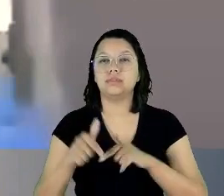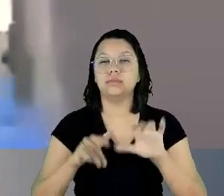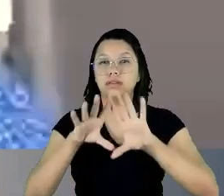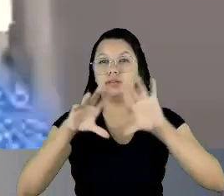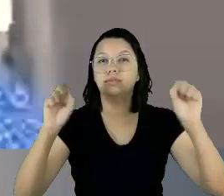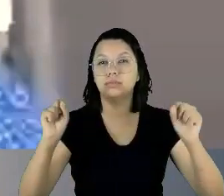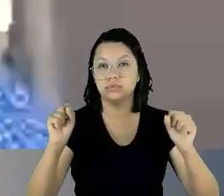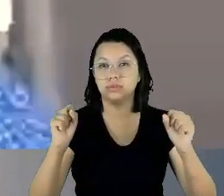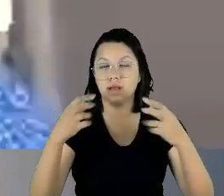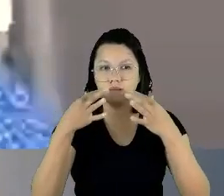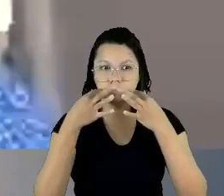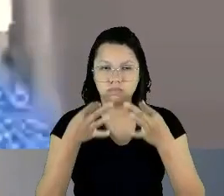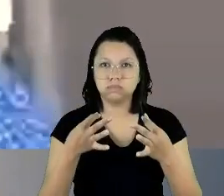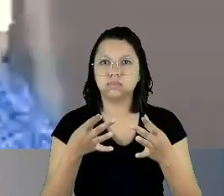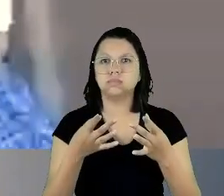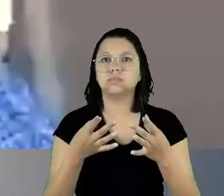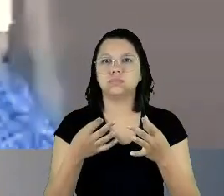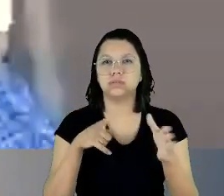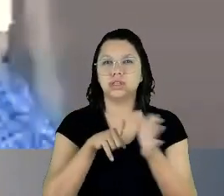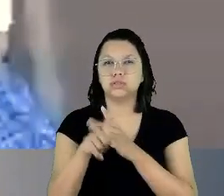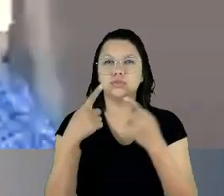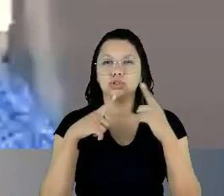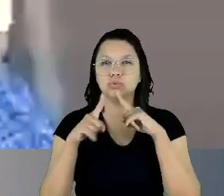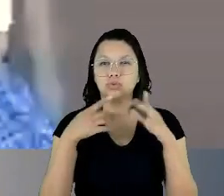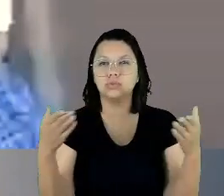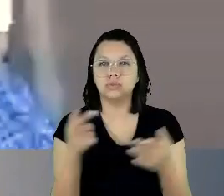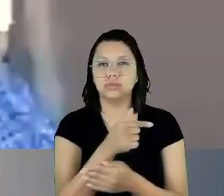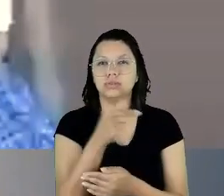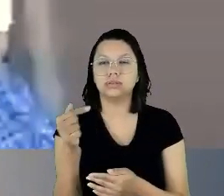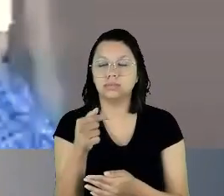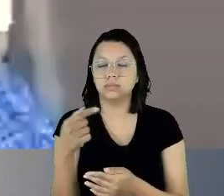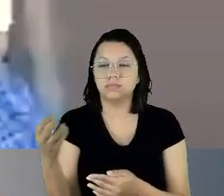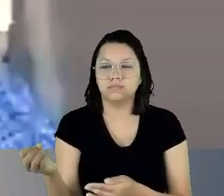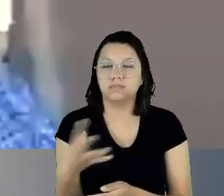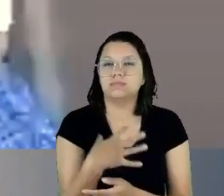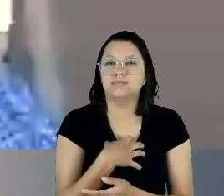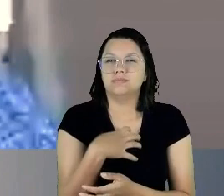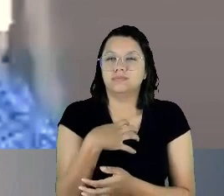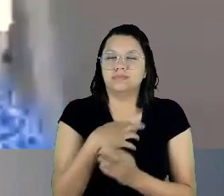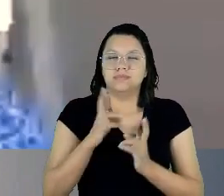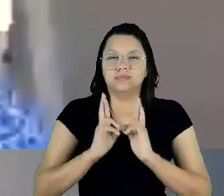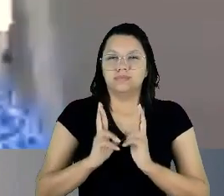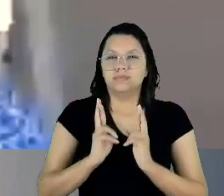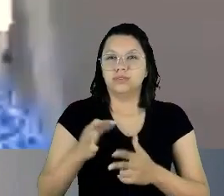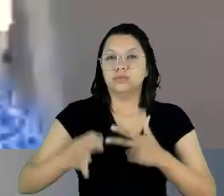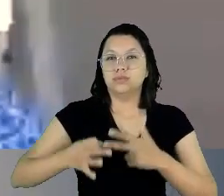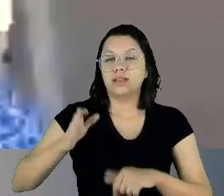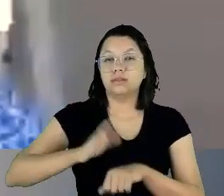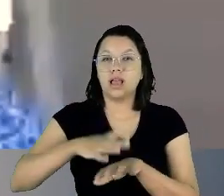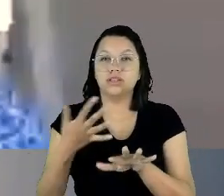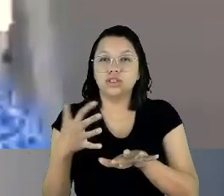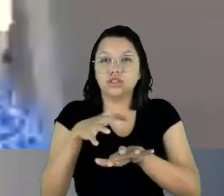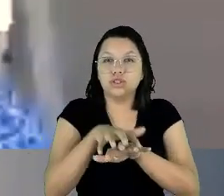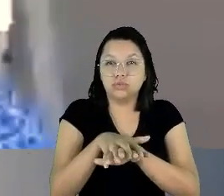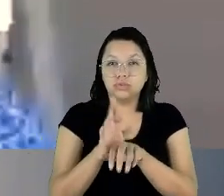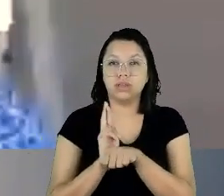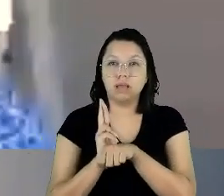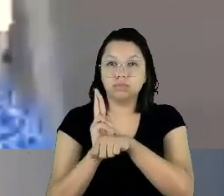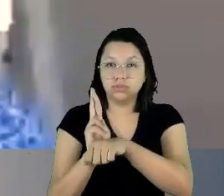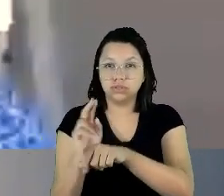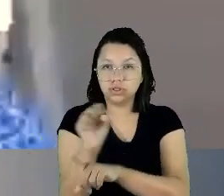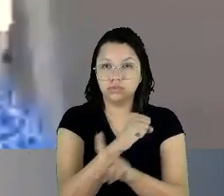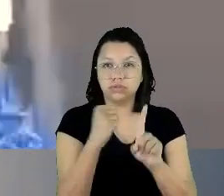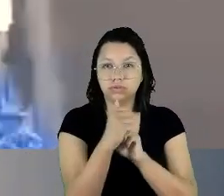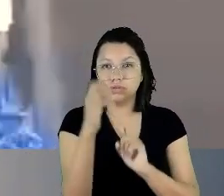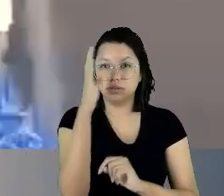em um tribunal atento a questões como as discutidas nessa semana renova minhas esperanças por um judiciário mais inclusivo e